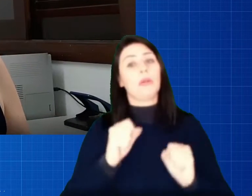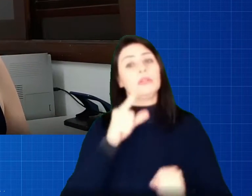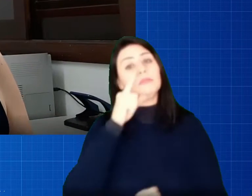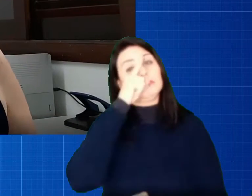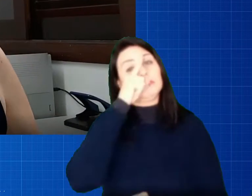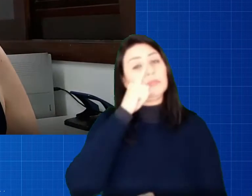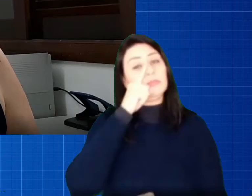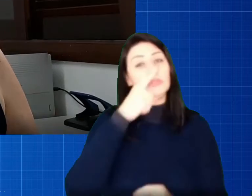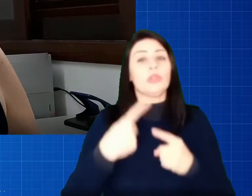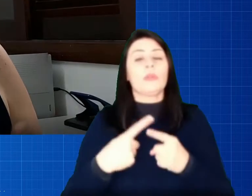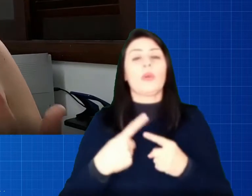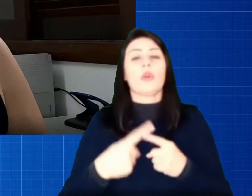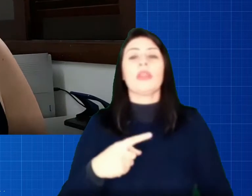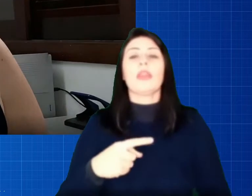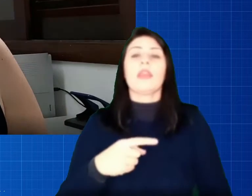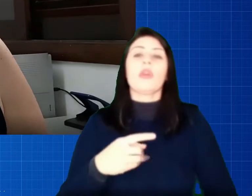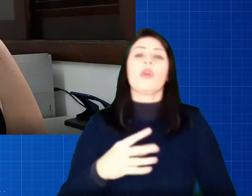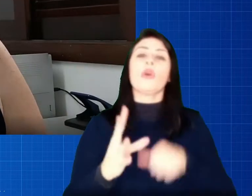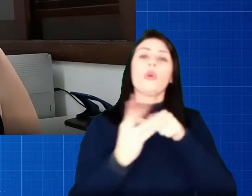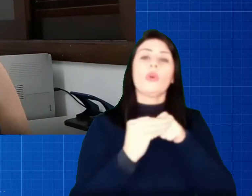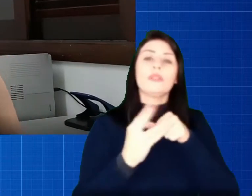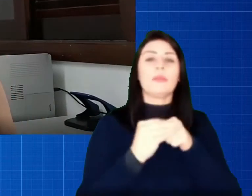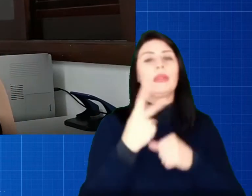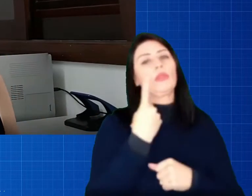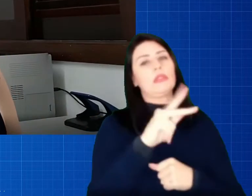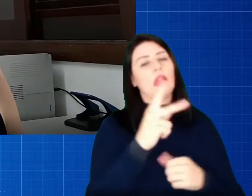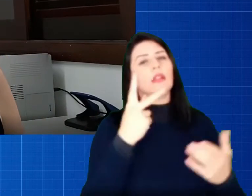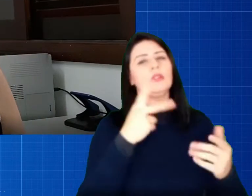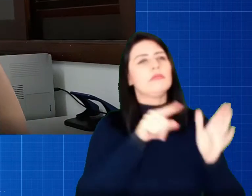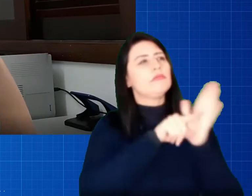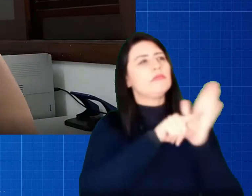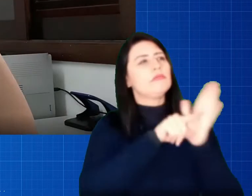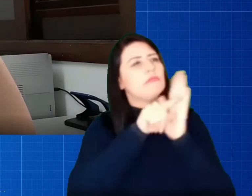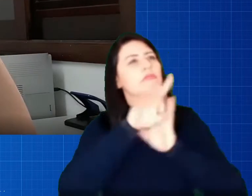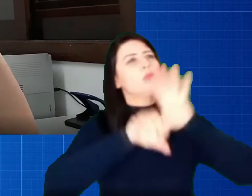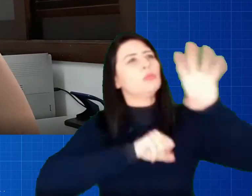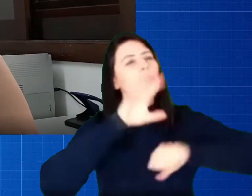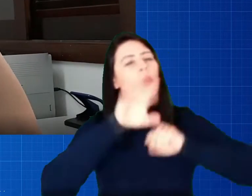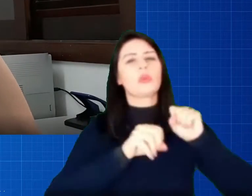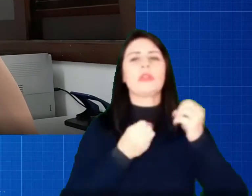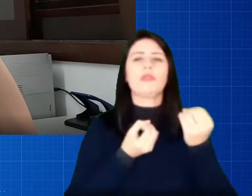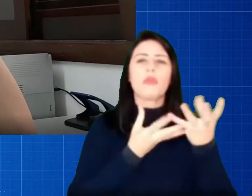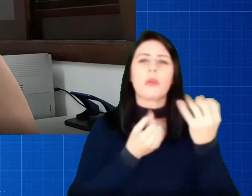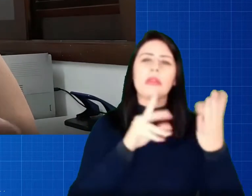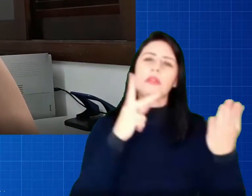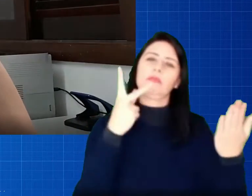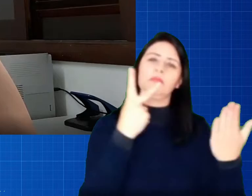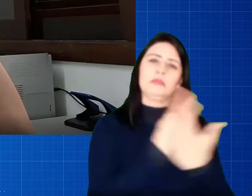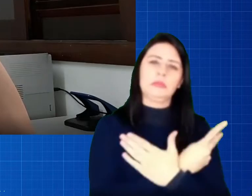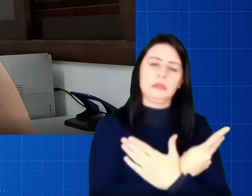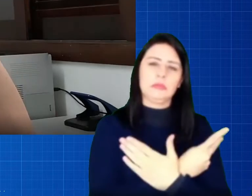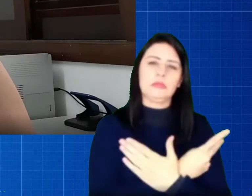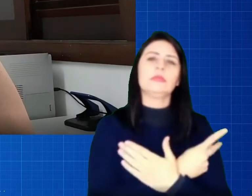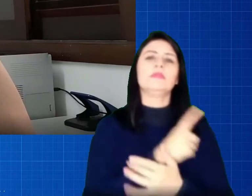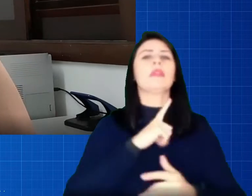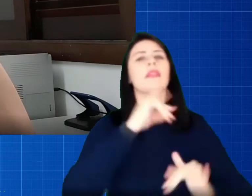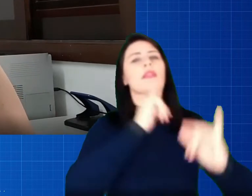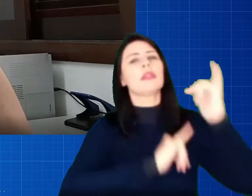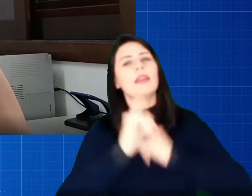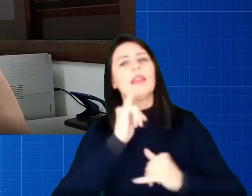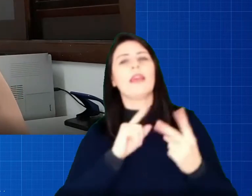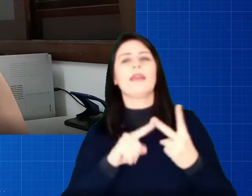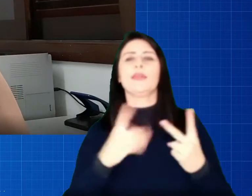risco porque a fonte de conhecimento que eles procuraram foi uma fonte de conhecimento errada. Tem a internet,